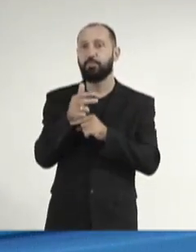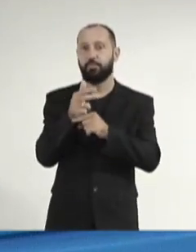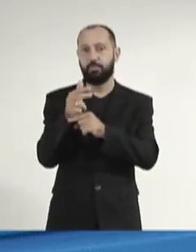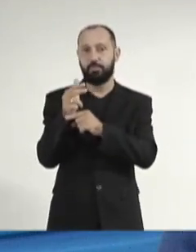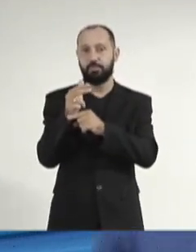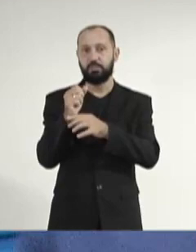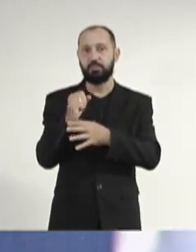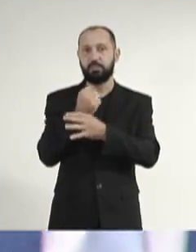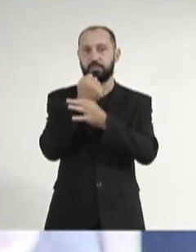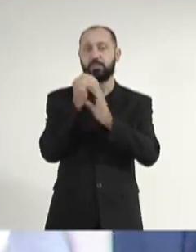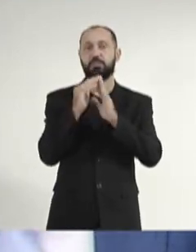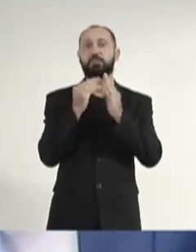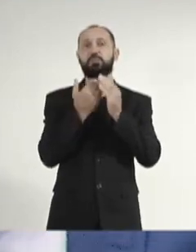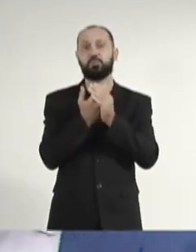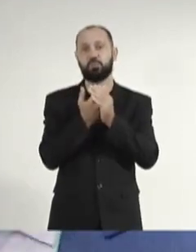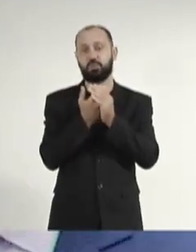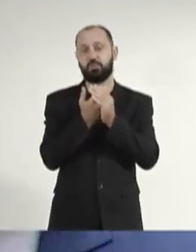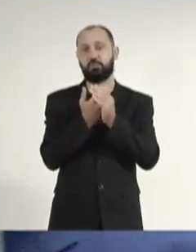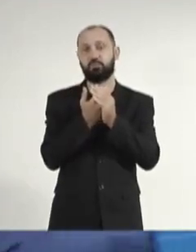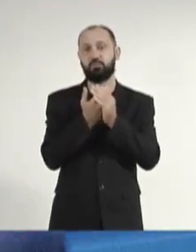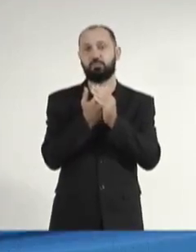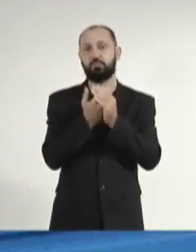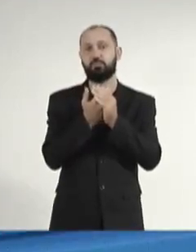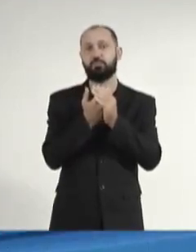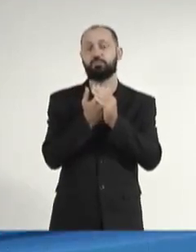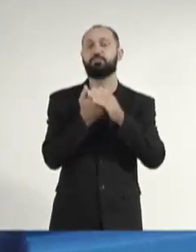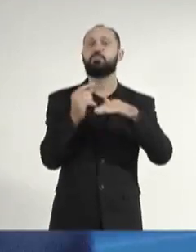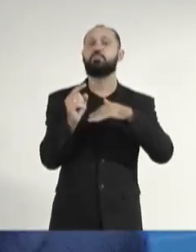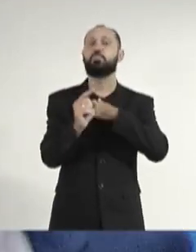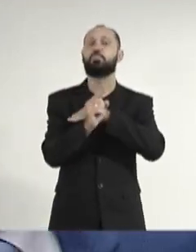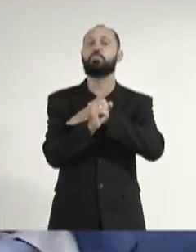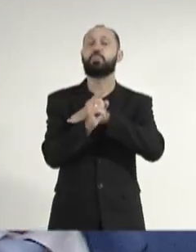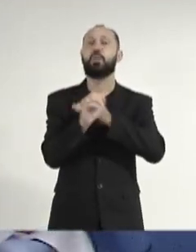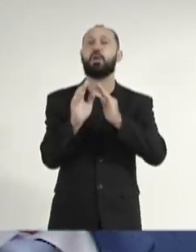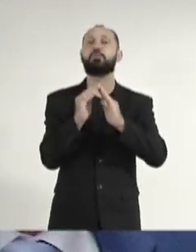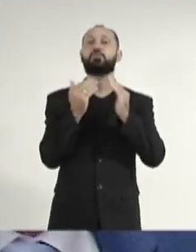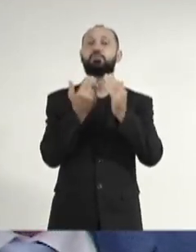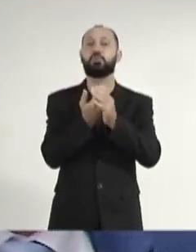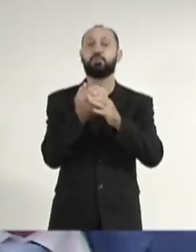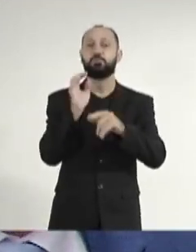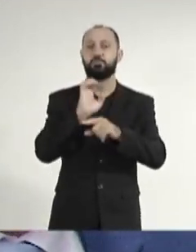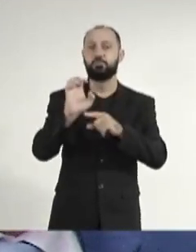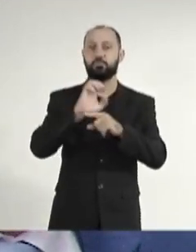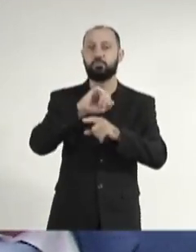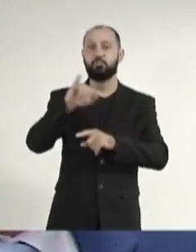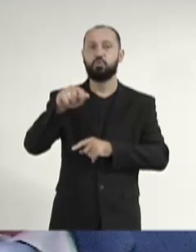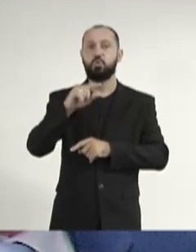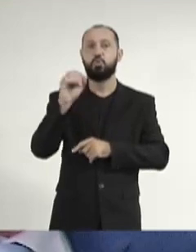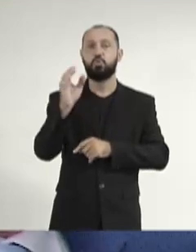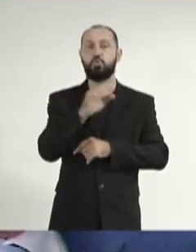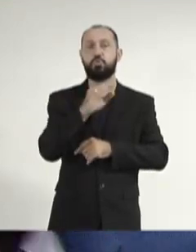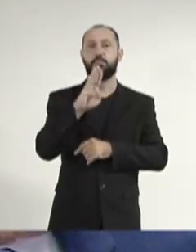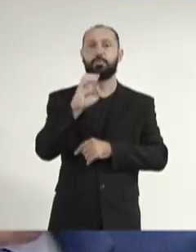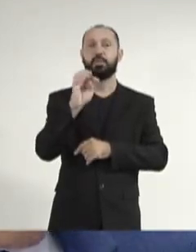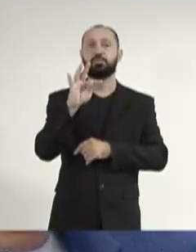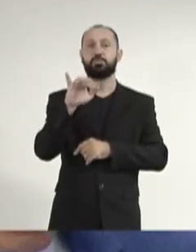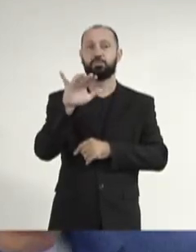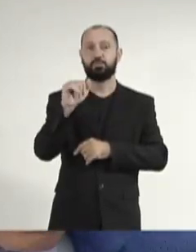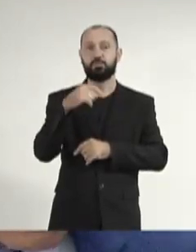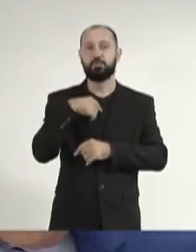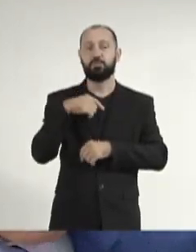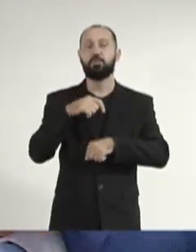monitoramento de segurança da escola, para atendimento à escola estadual João Batista Pereira, na cidade